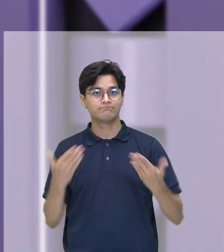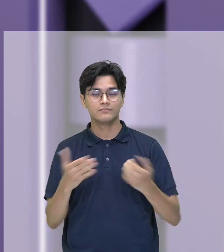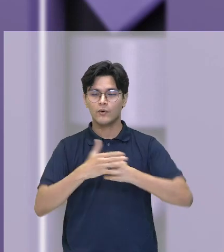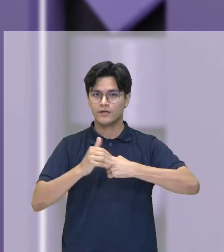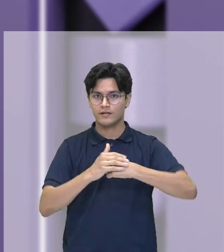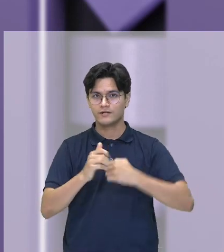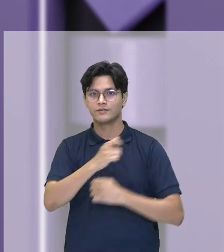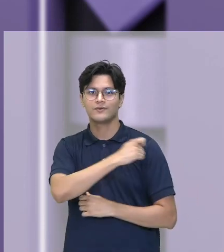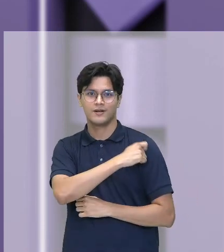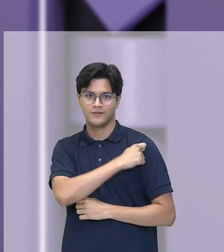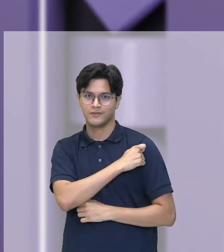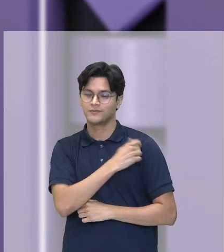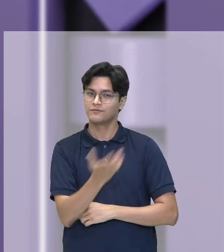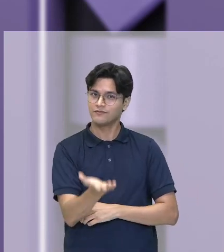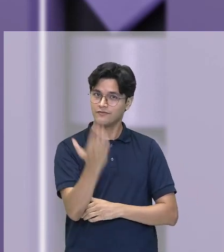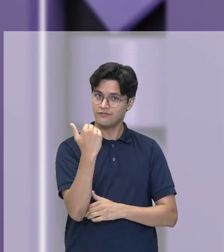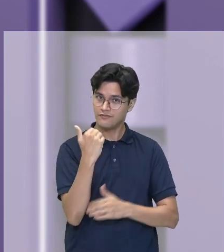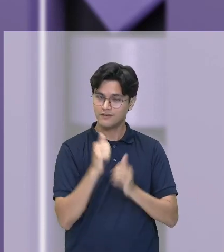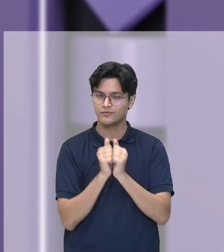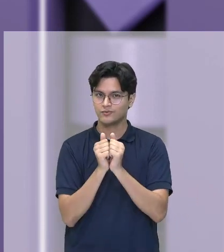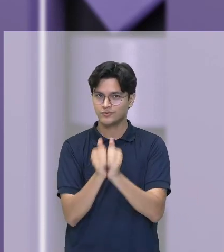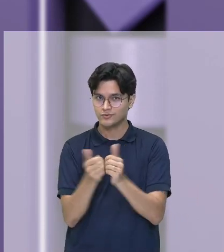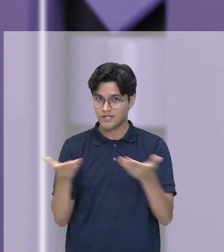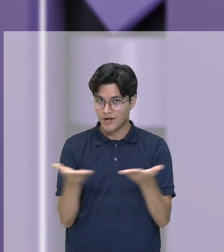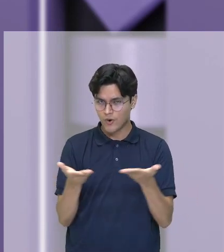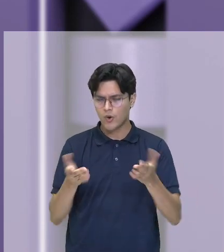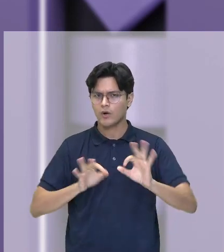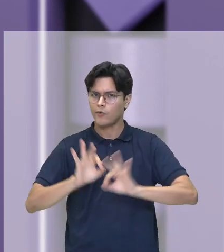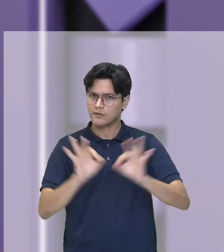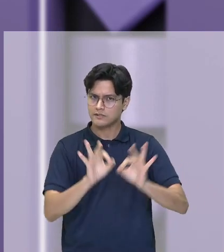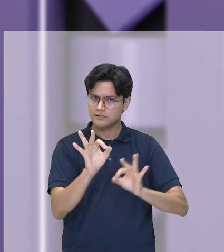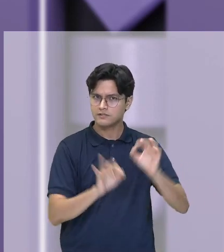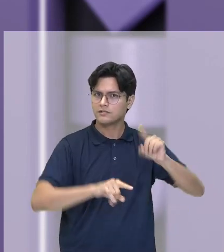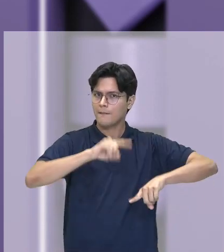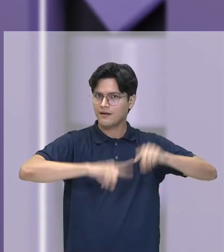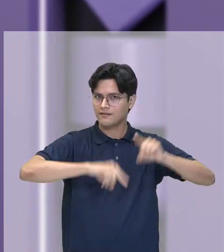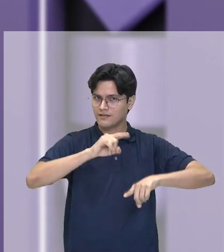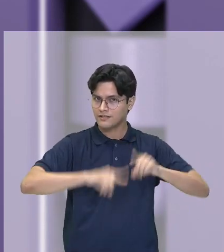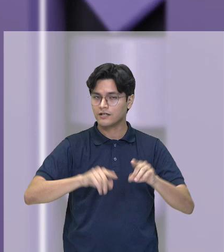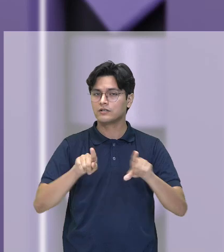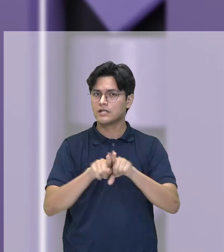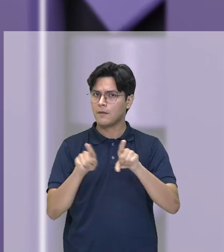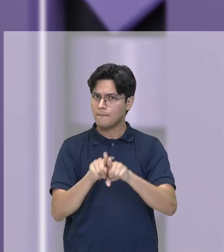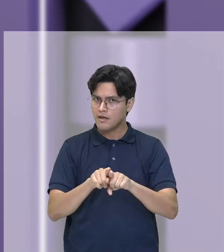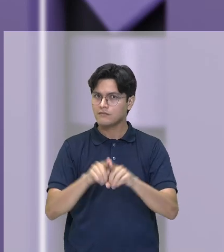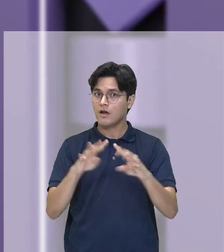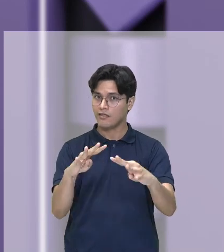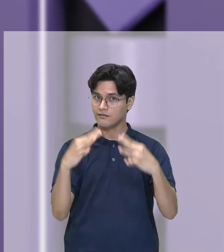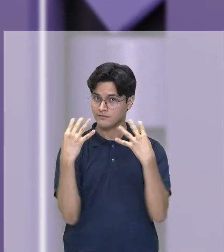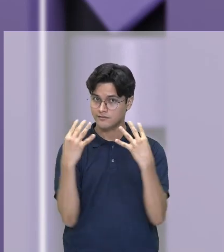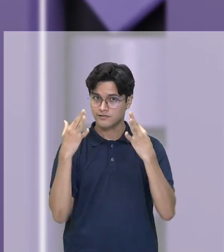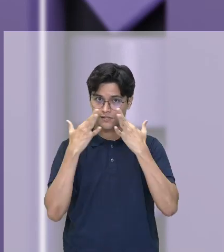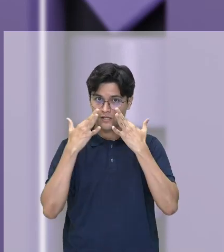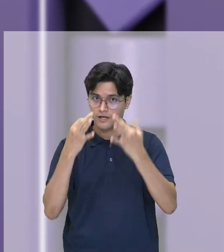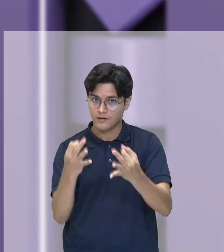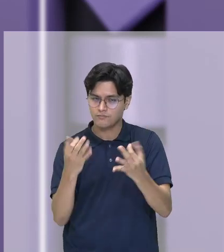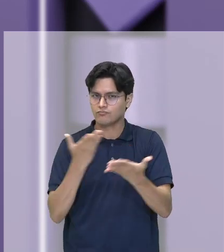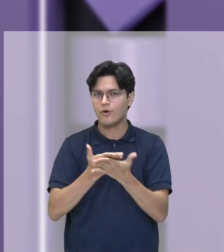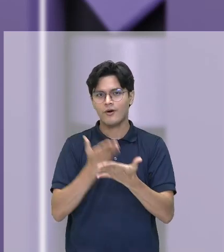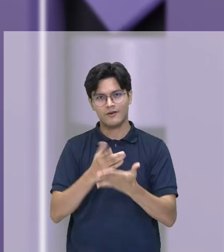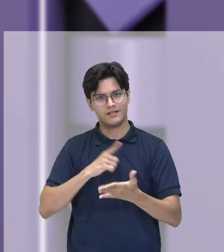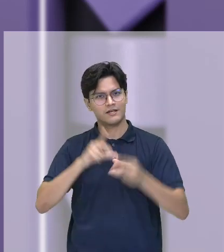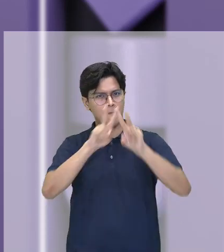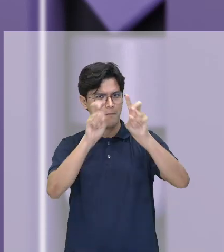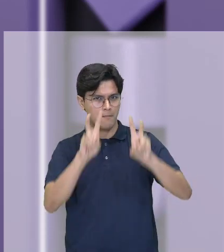cara aluna, vamos que vamos juntos, pega caneta, papel e muita atenção que essa aula tem muita